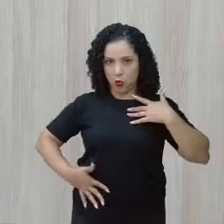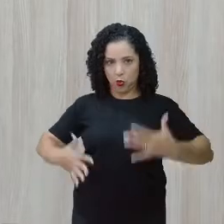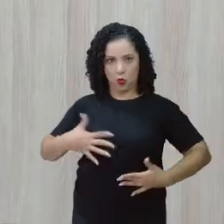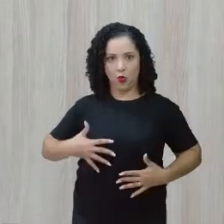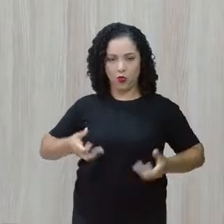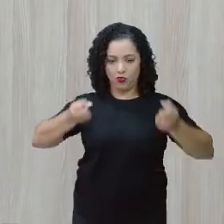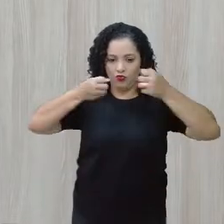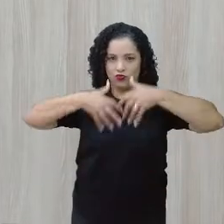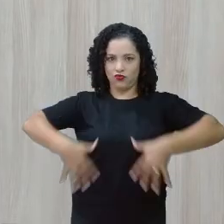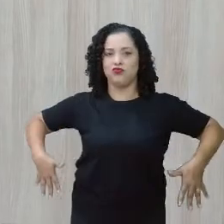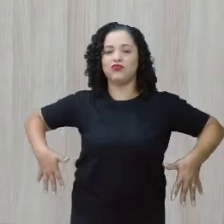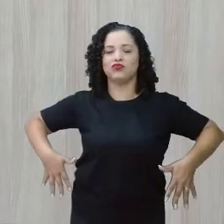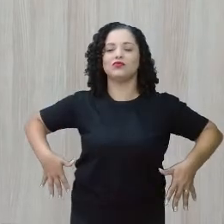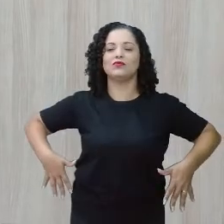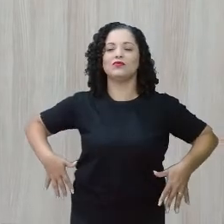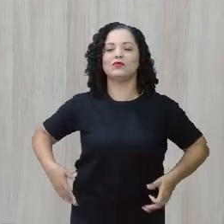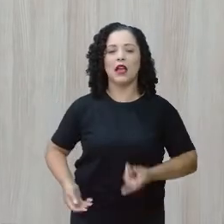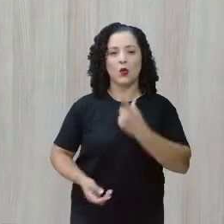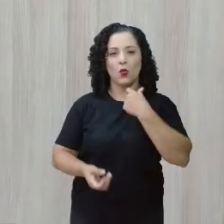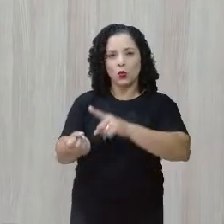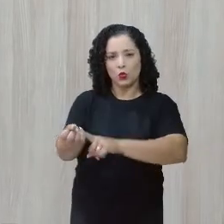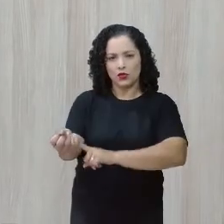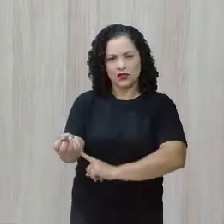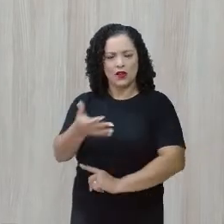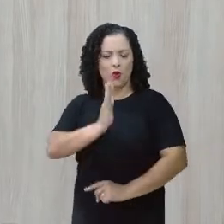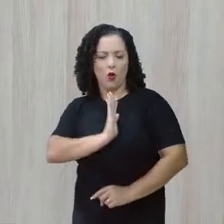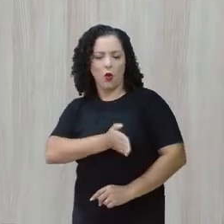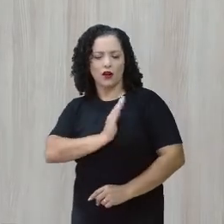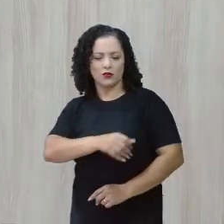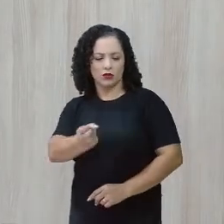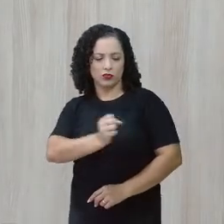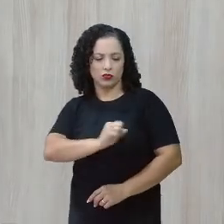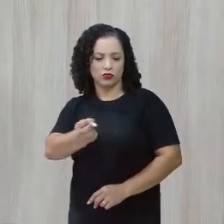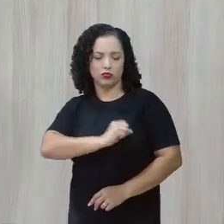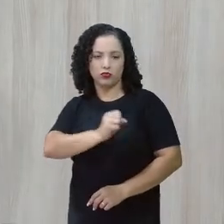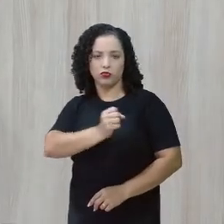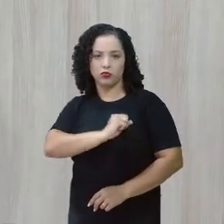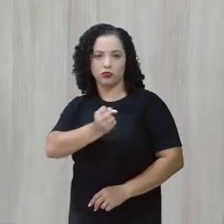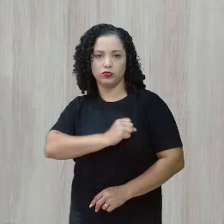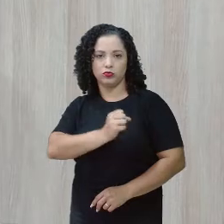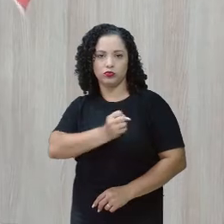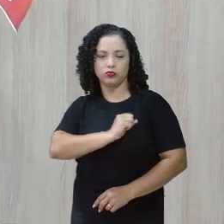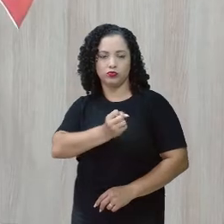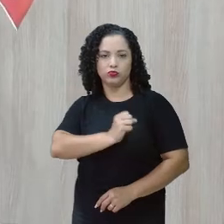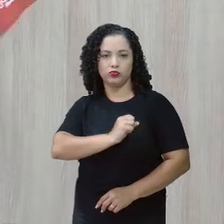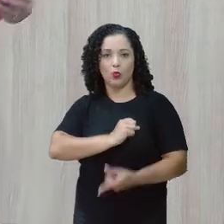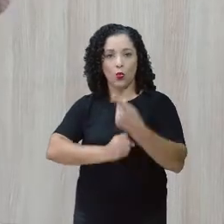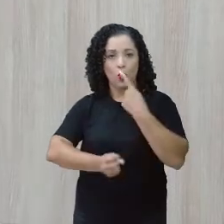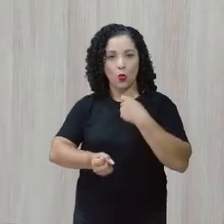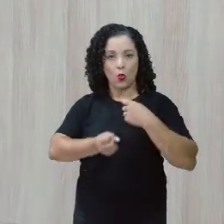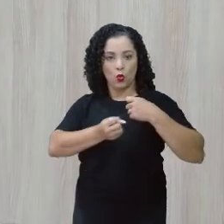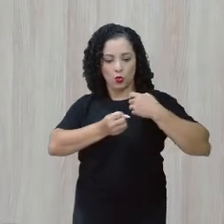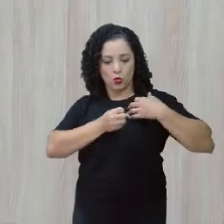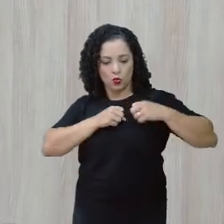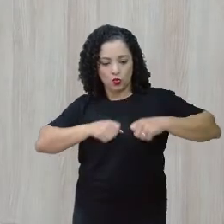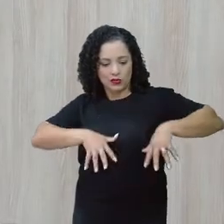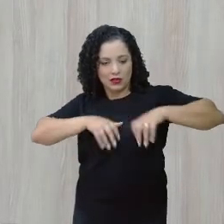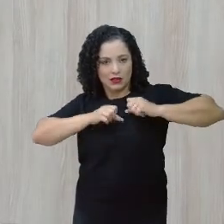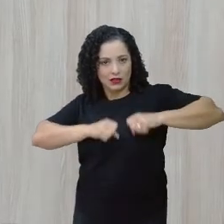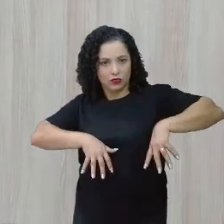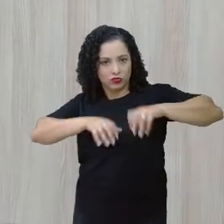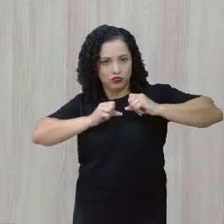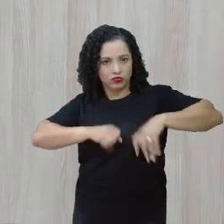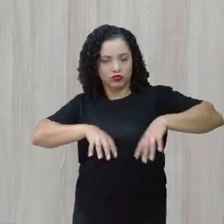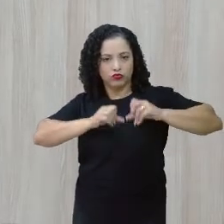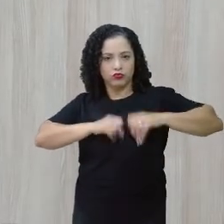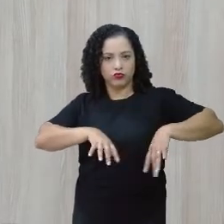momentos o sangue está bombeando, né? O coração está bombeando o sangue para o pulmão, para ser oxigenado. E a volta,